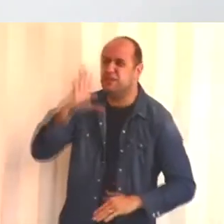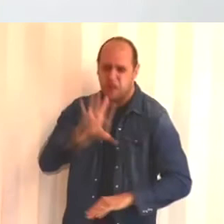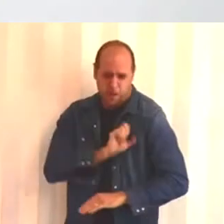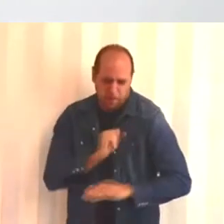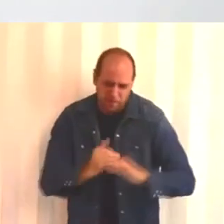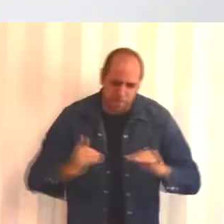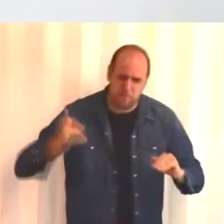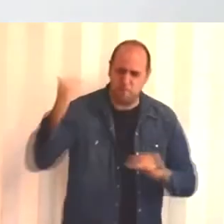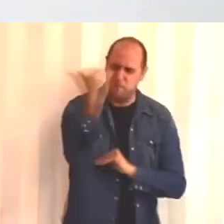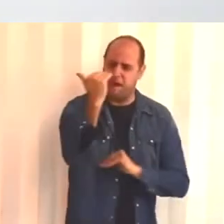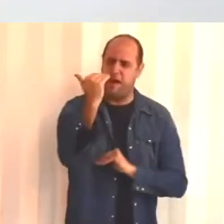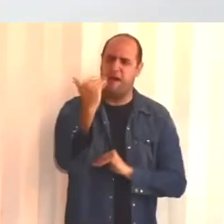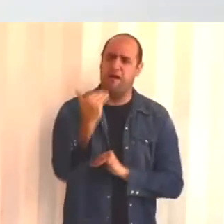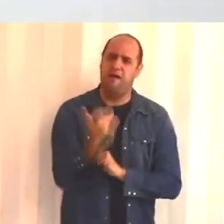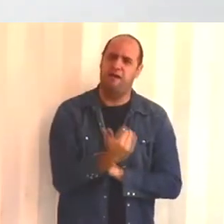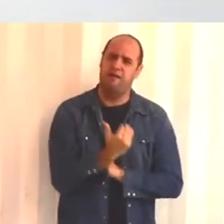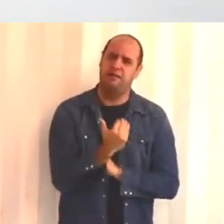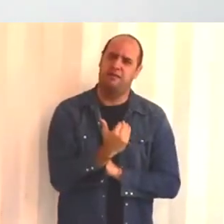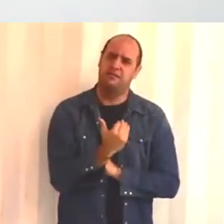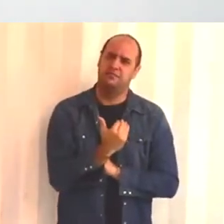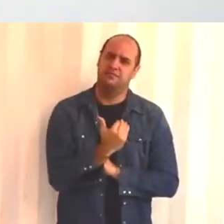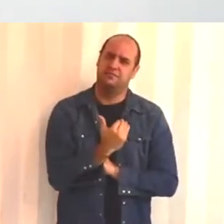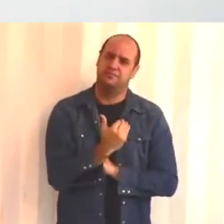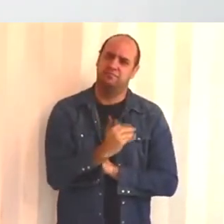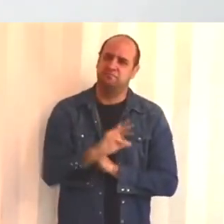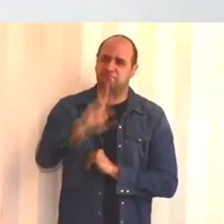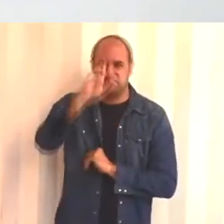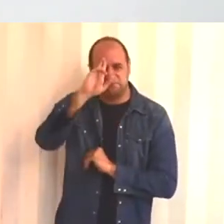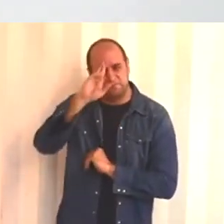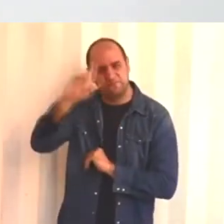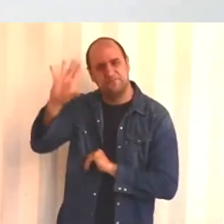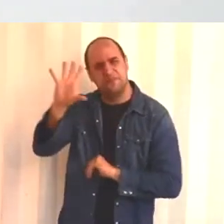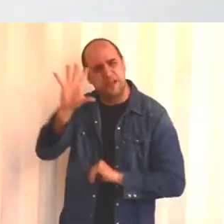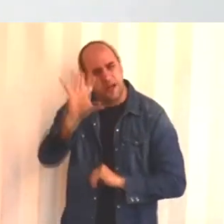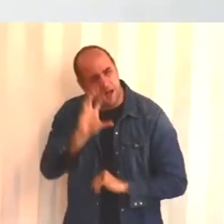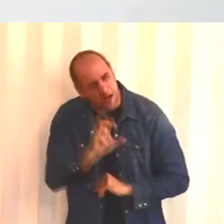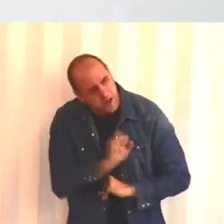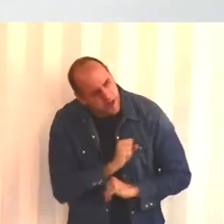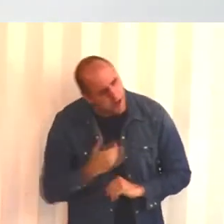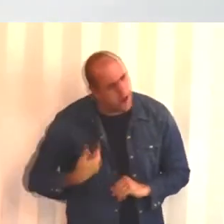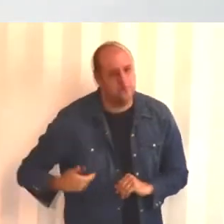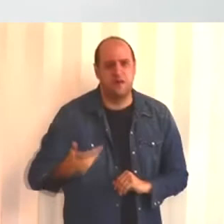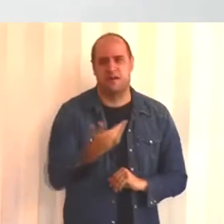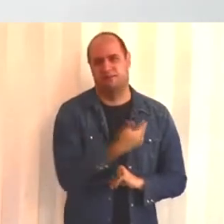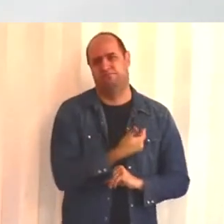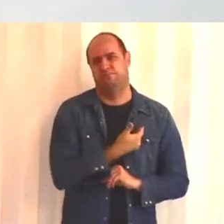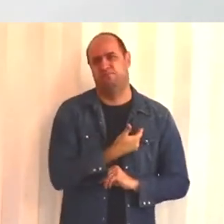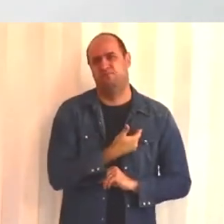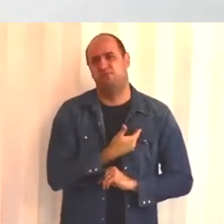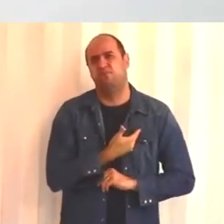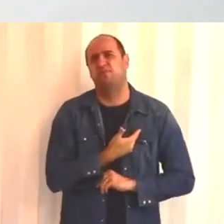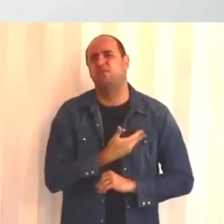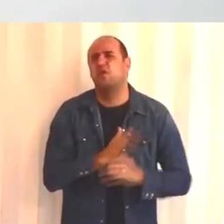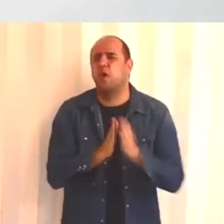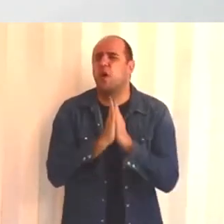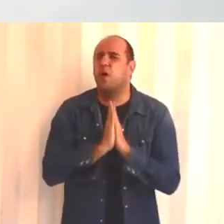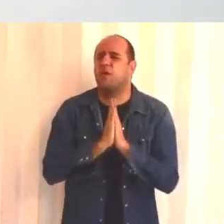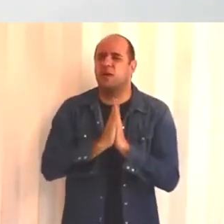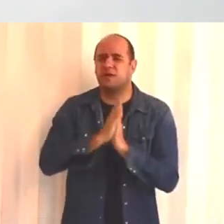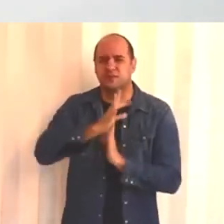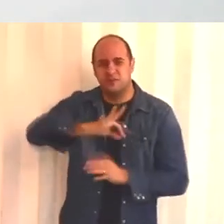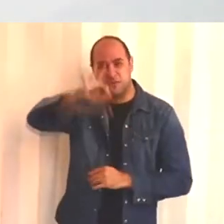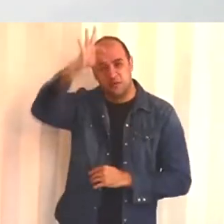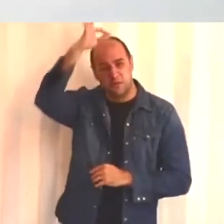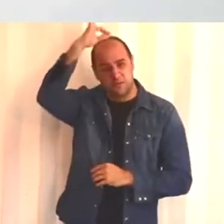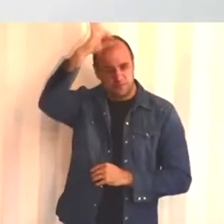supre. Nós somos amados pelo Senhor. Minha oração é que o Espírito Santo esteja aplicando essa